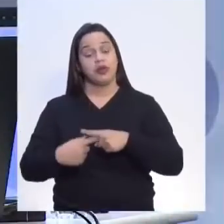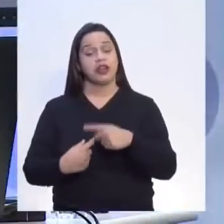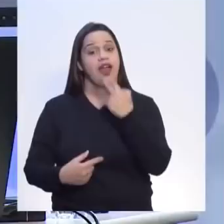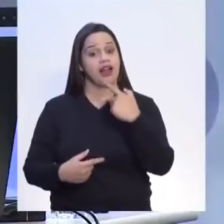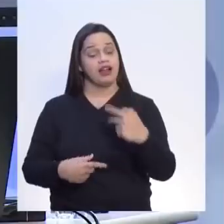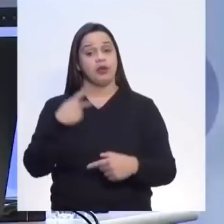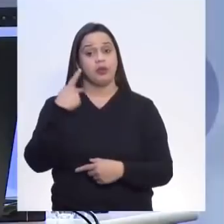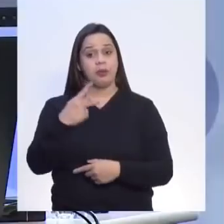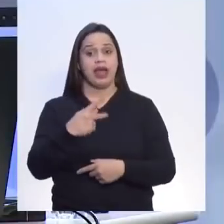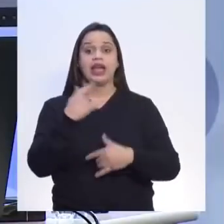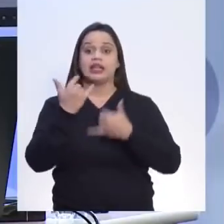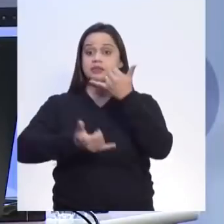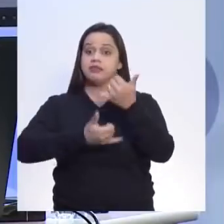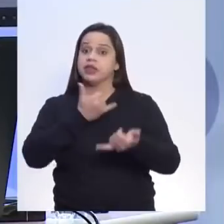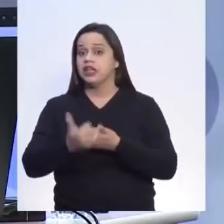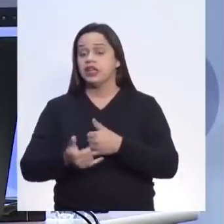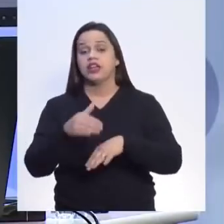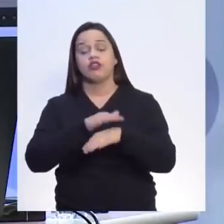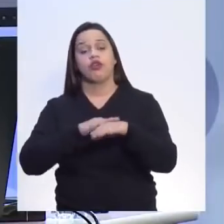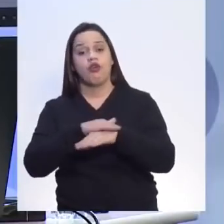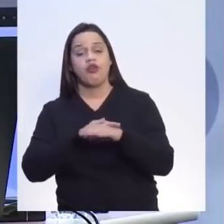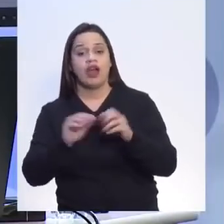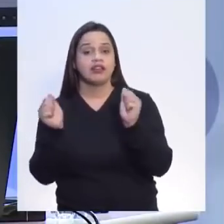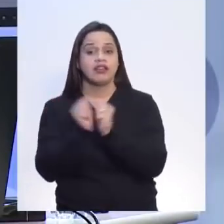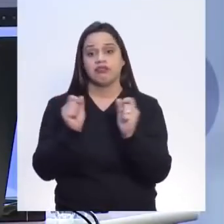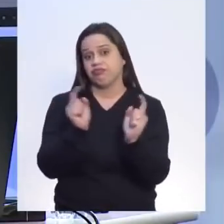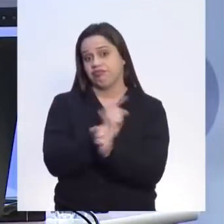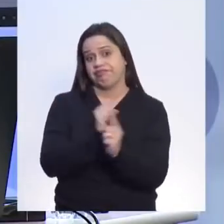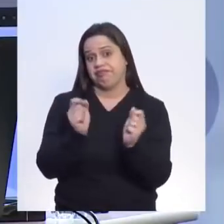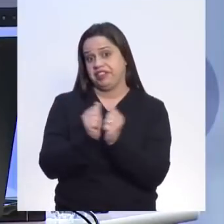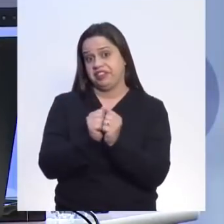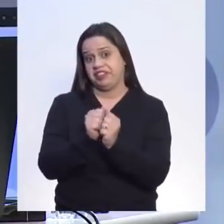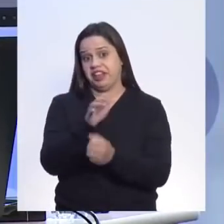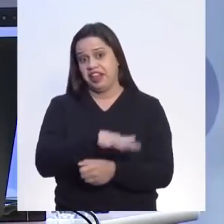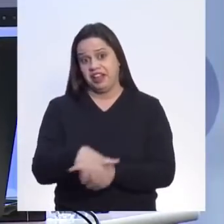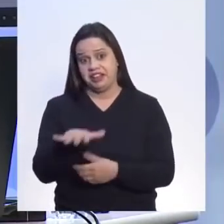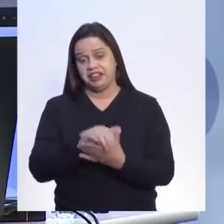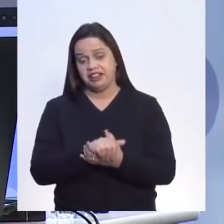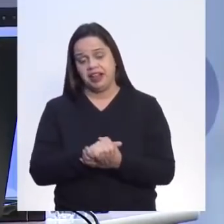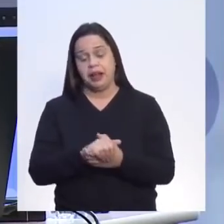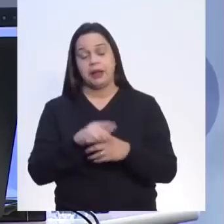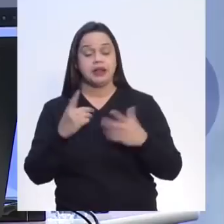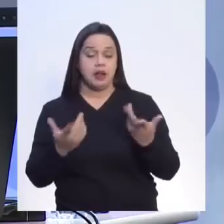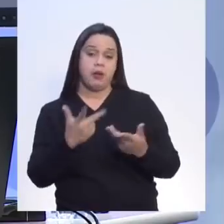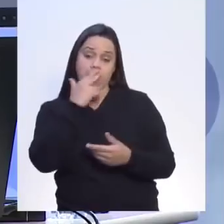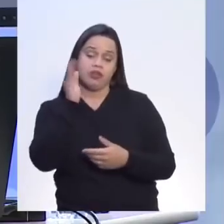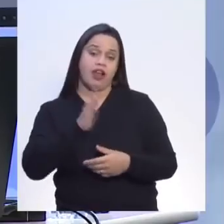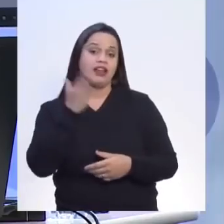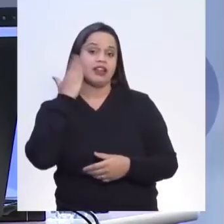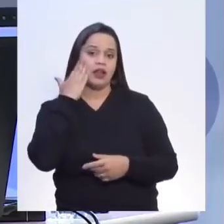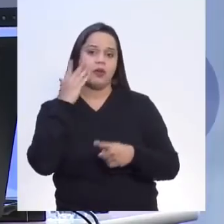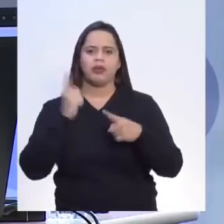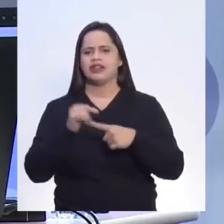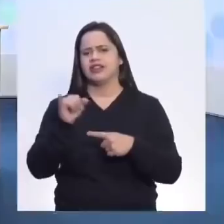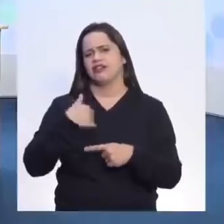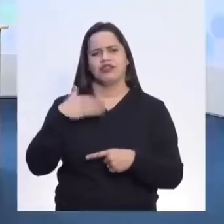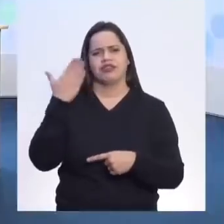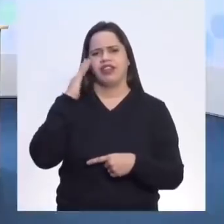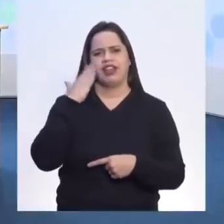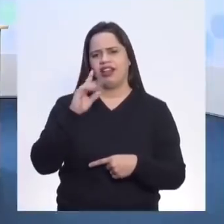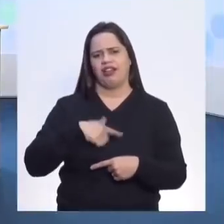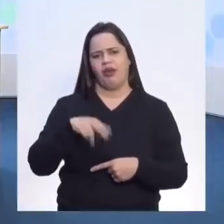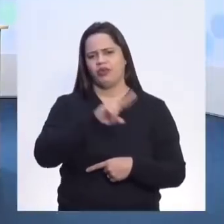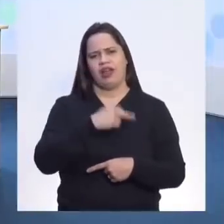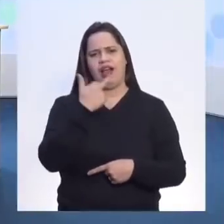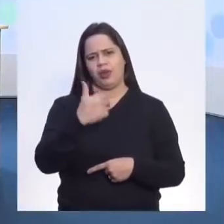eles brinquem, que eles conversem entre si. Então, provavelmente ele entendeu. Se ele não fosse entender, ela não usaria a língua do P, porque,